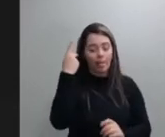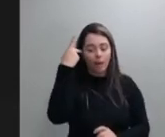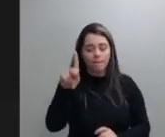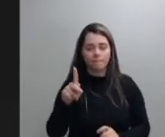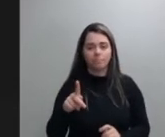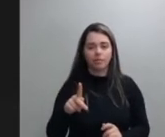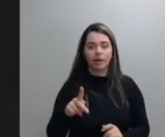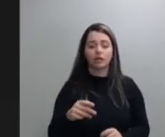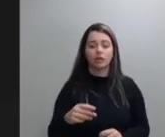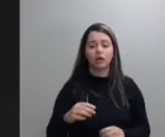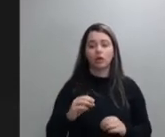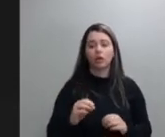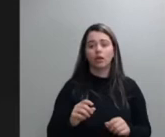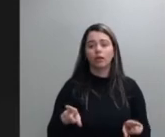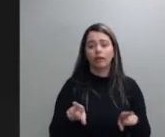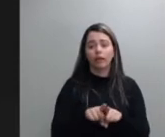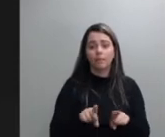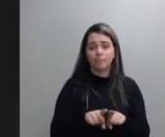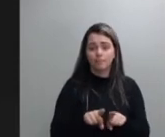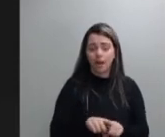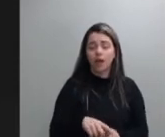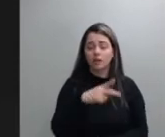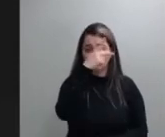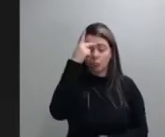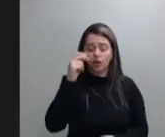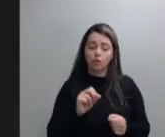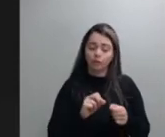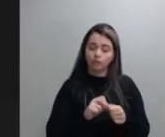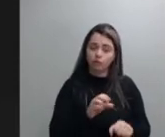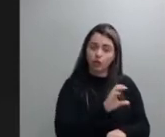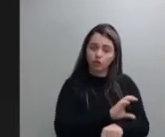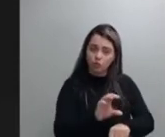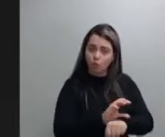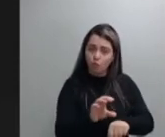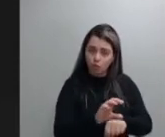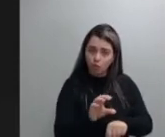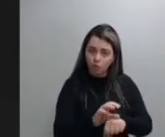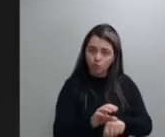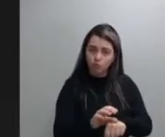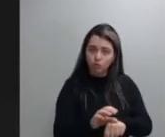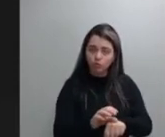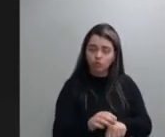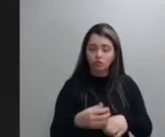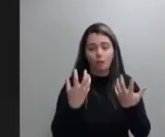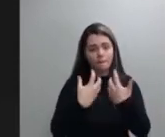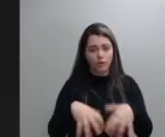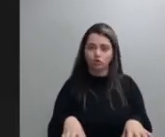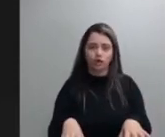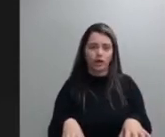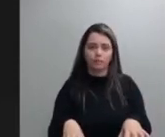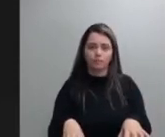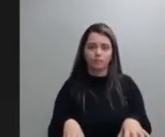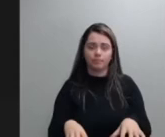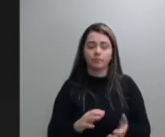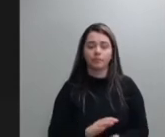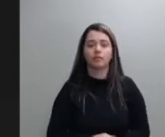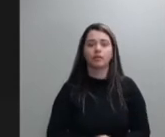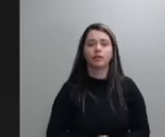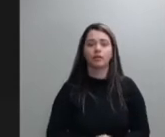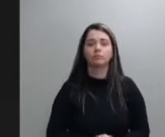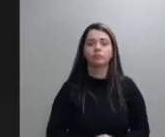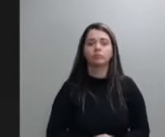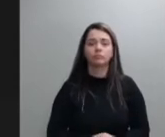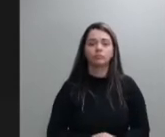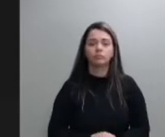candidatos e espancar qualquer evidência de favoritismo conquanto já na fase final do sertão e diga-se de passagem